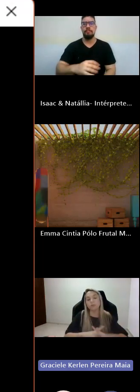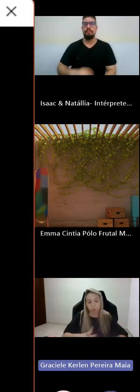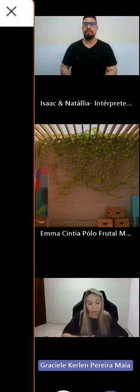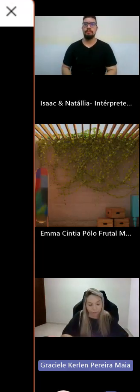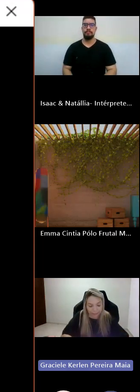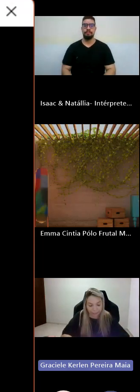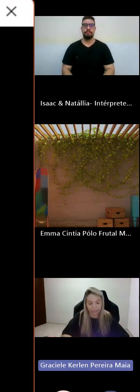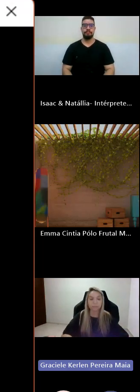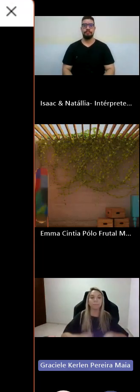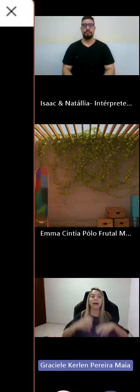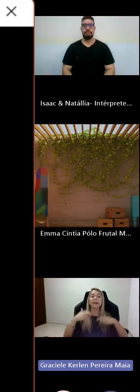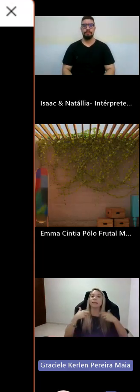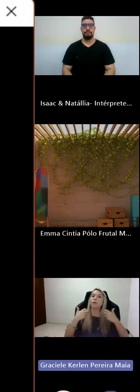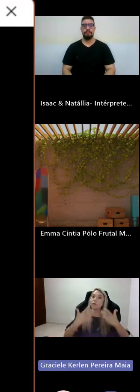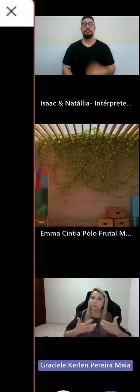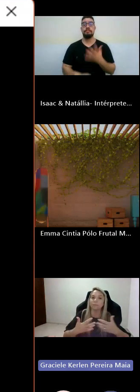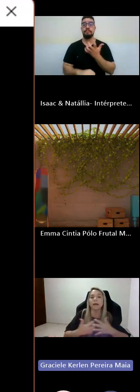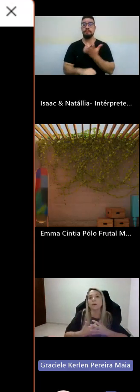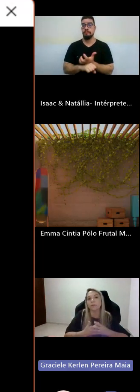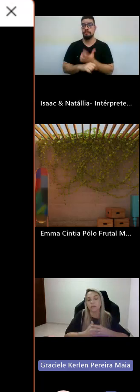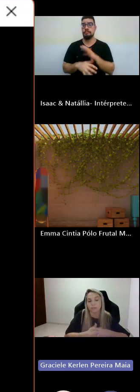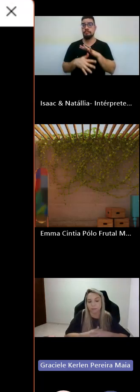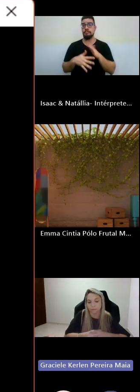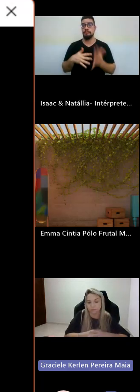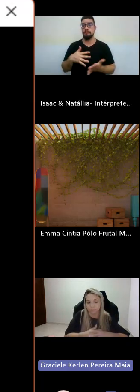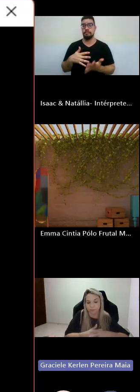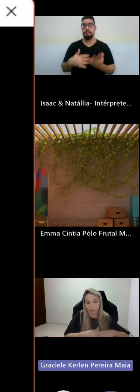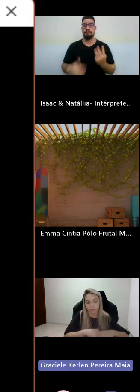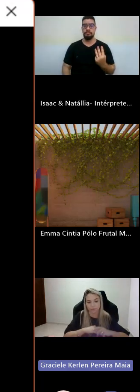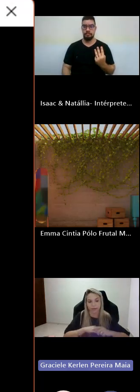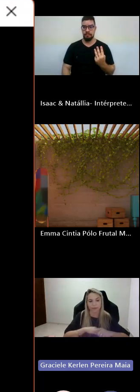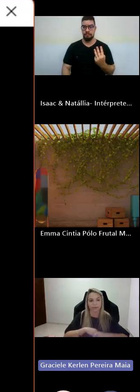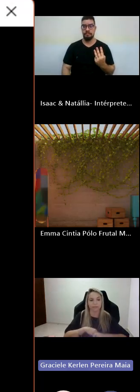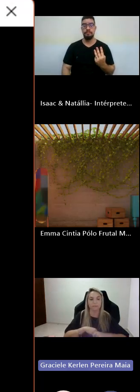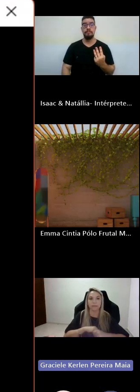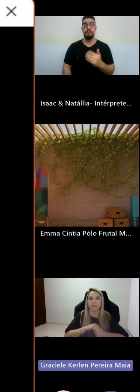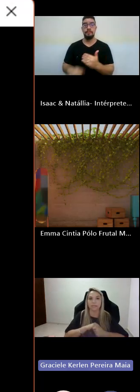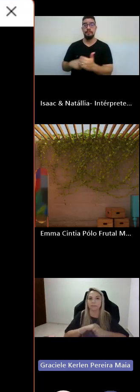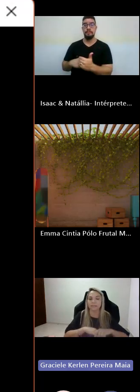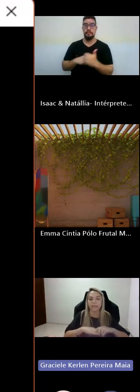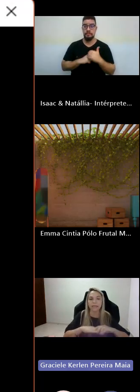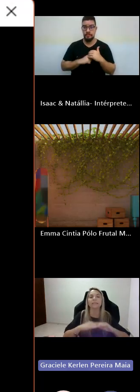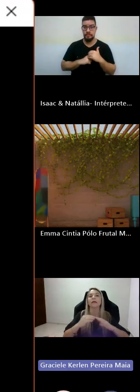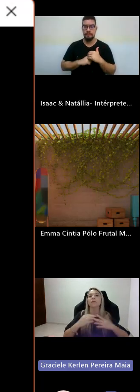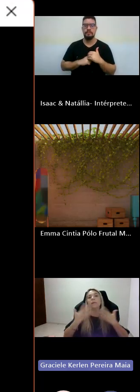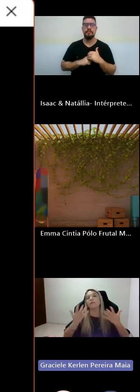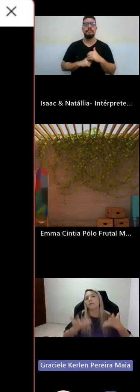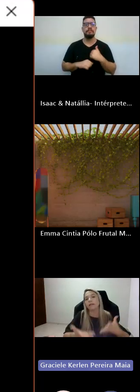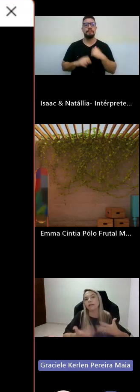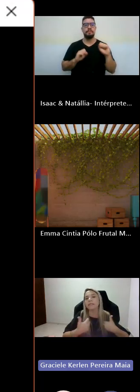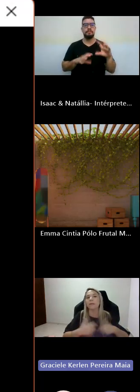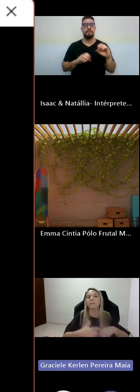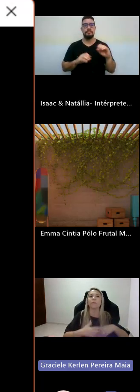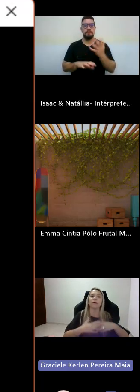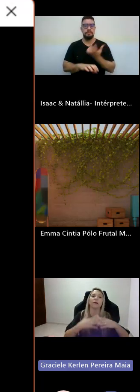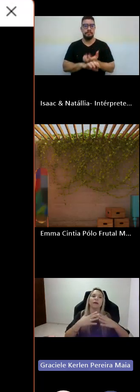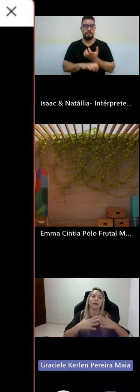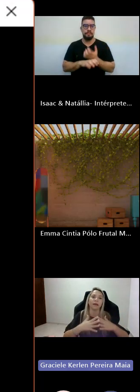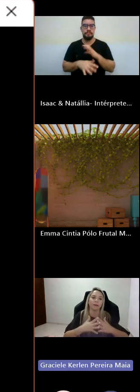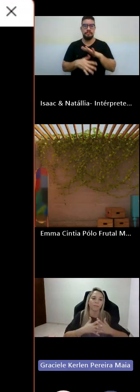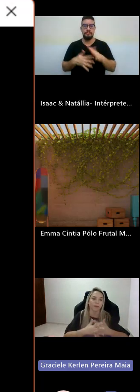Nós vamos com o Libras 3. Para nós, né, quando eles me disseram que eu ficaria com a disciplina de Libras 3, fiquei muito feliz, né?